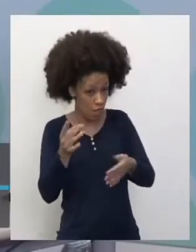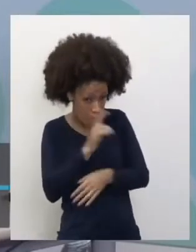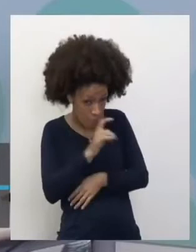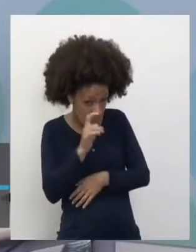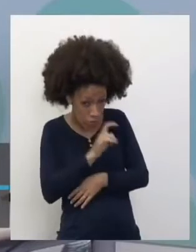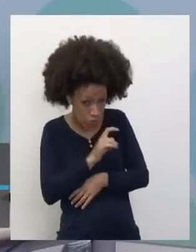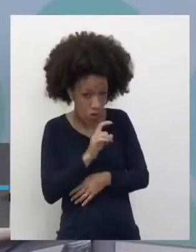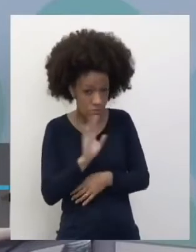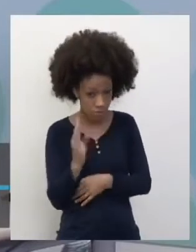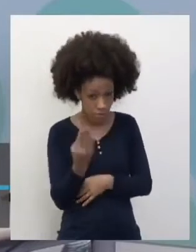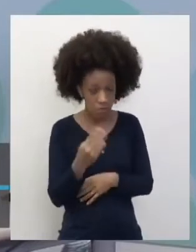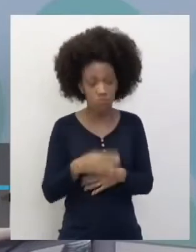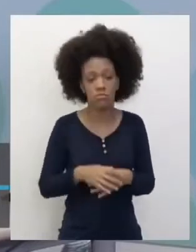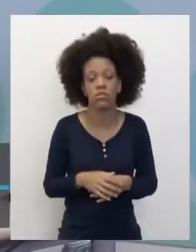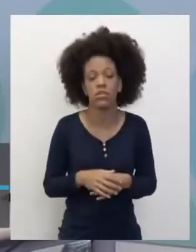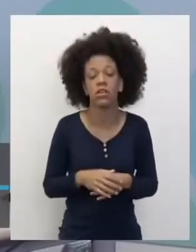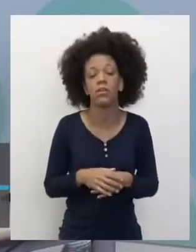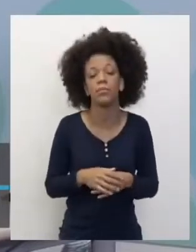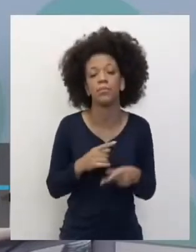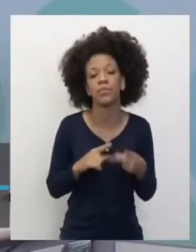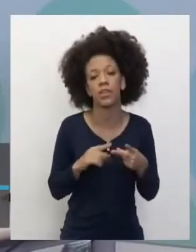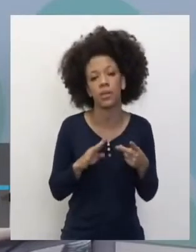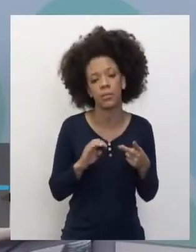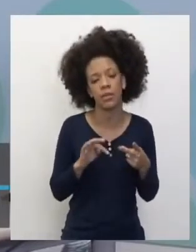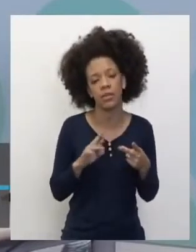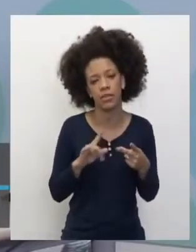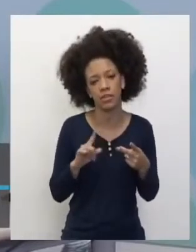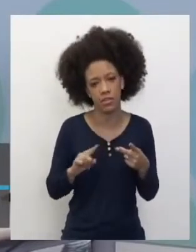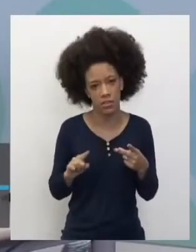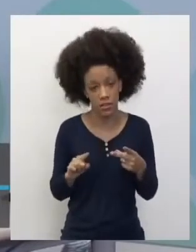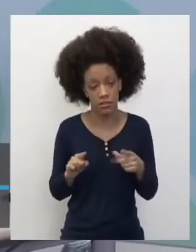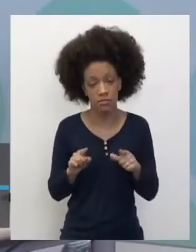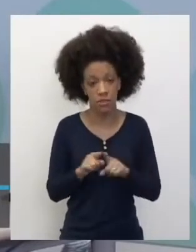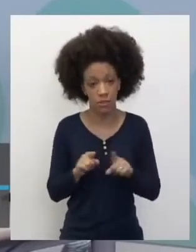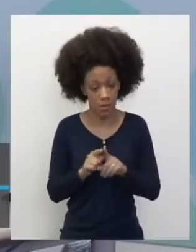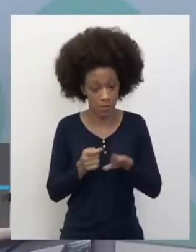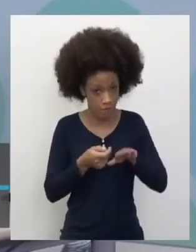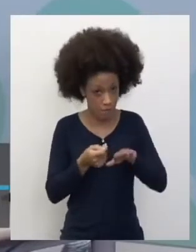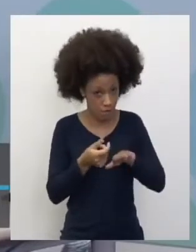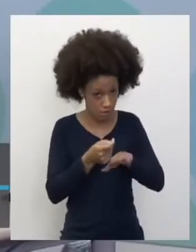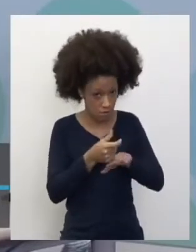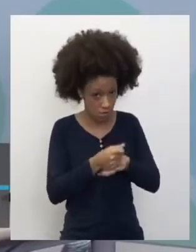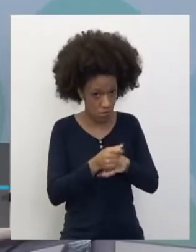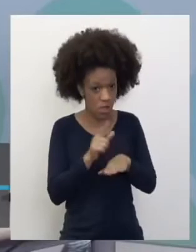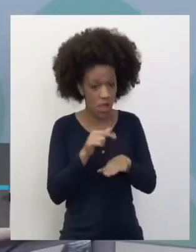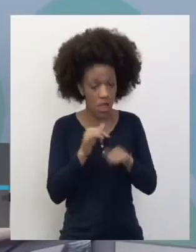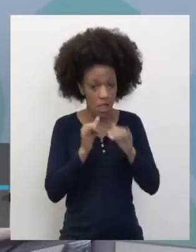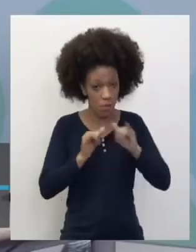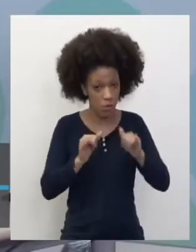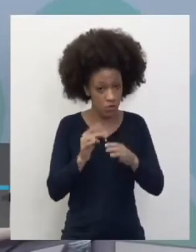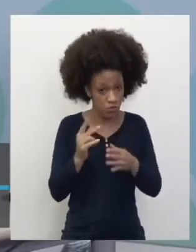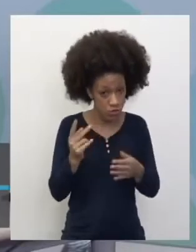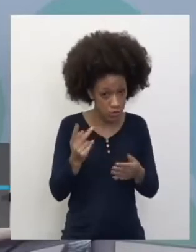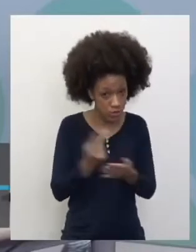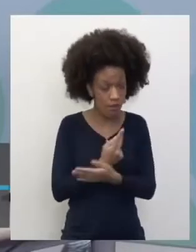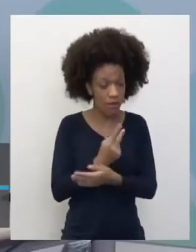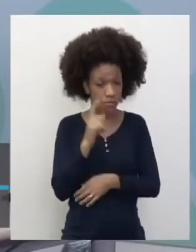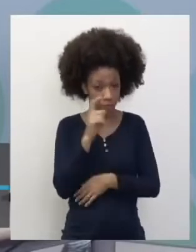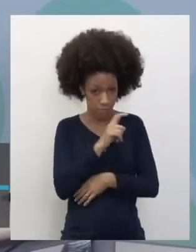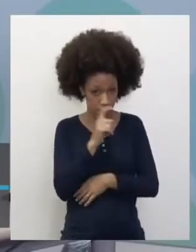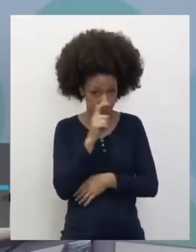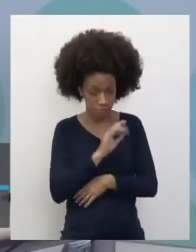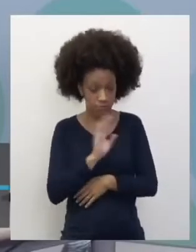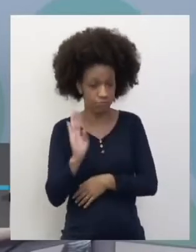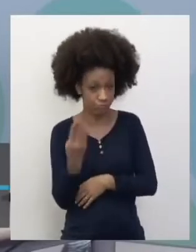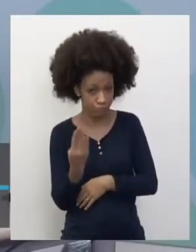Pro Valéria. A Beatriz da Pro Daiane disse que fake news é uma notícia falsa. Pro Marcela,